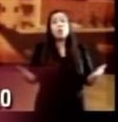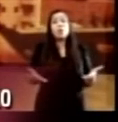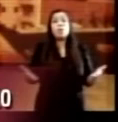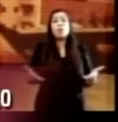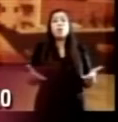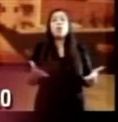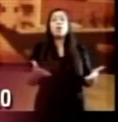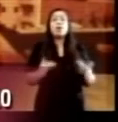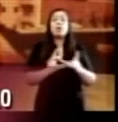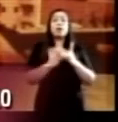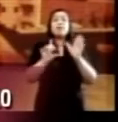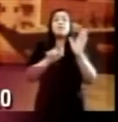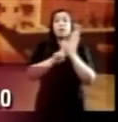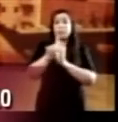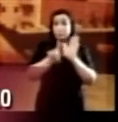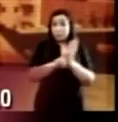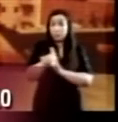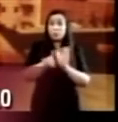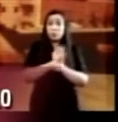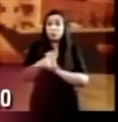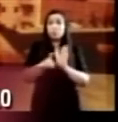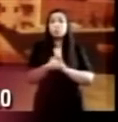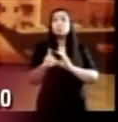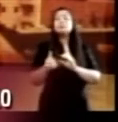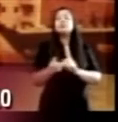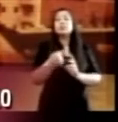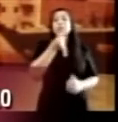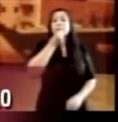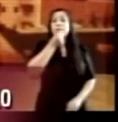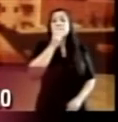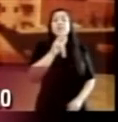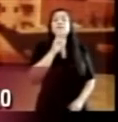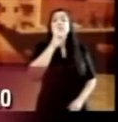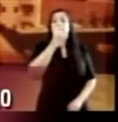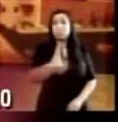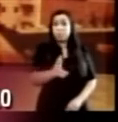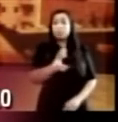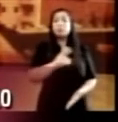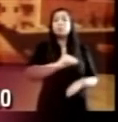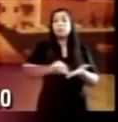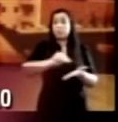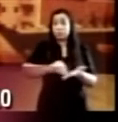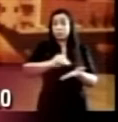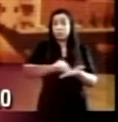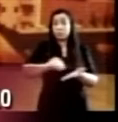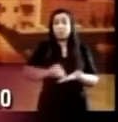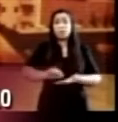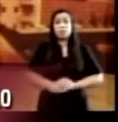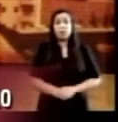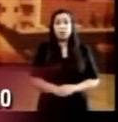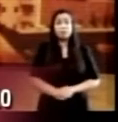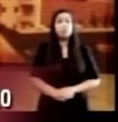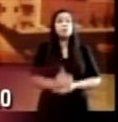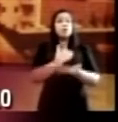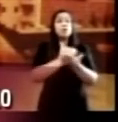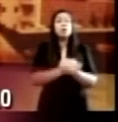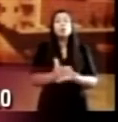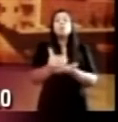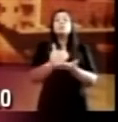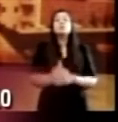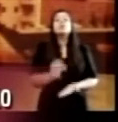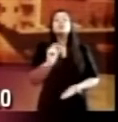as perguntas da imprensa, que vão ser respondidas pelo secretário de Saúde, Dr. Aldenis Borim. Começando,